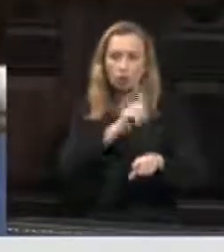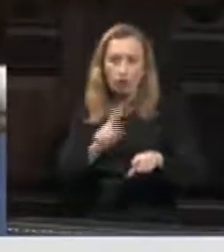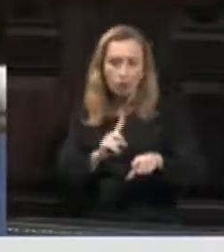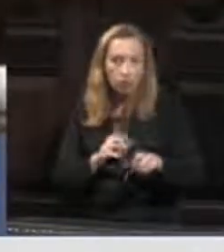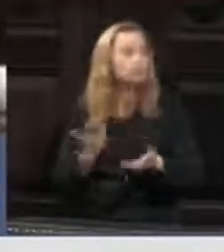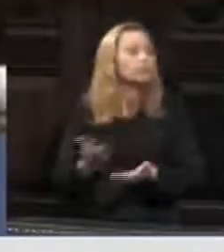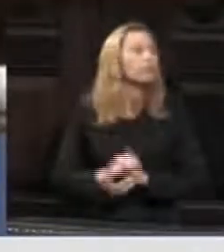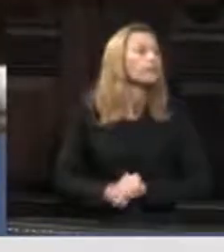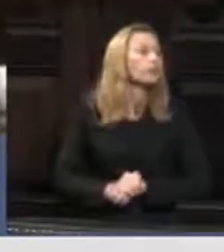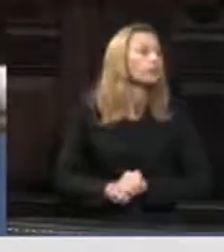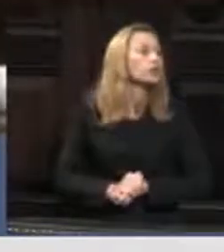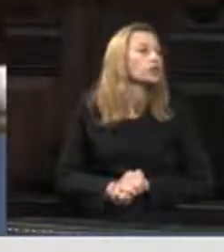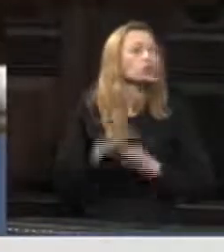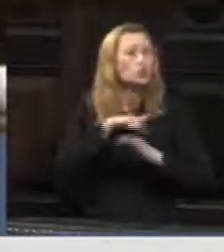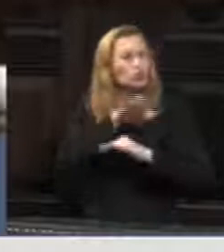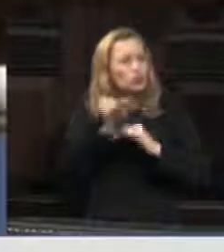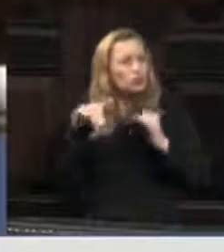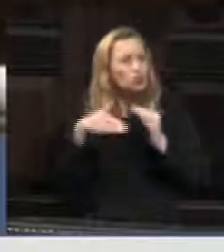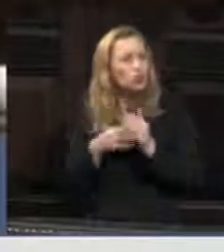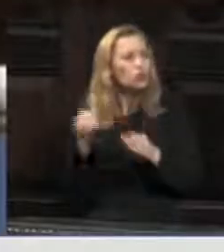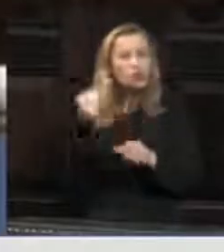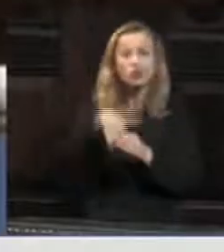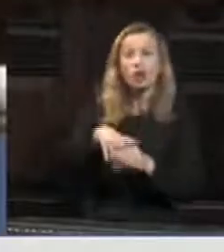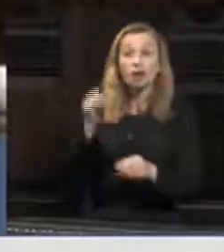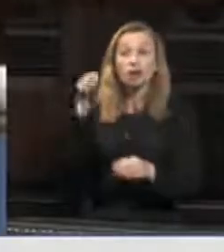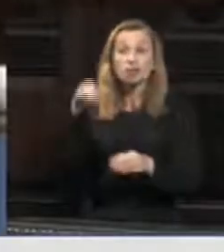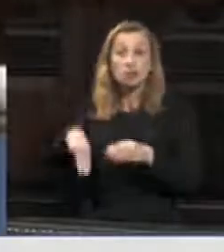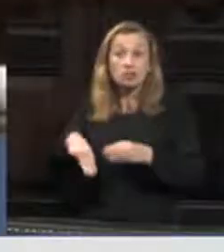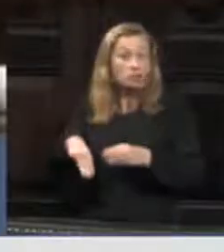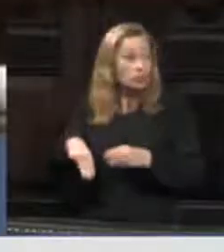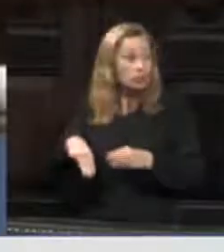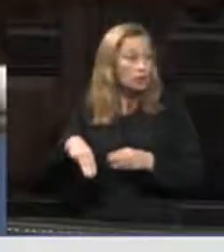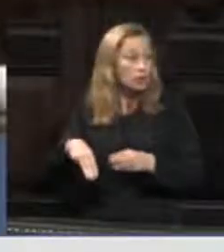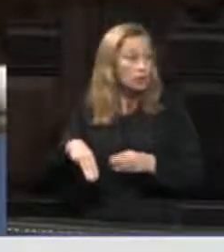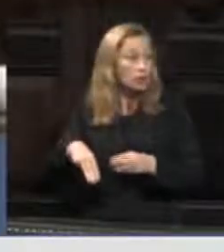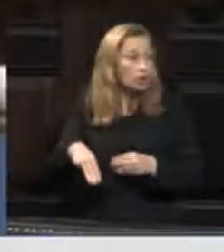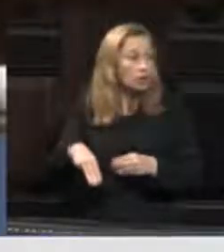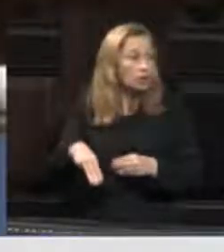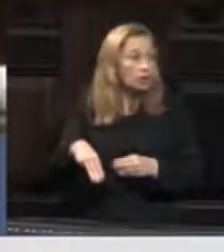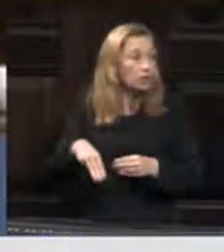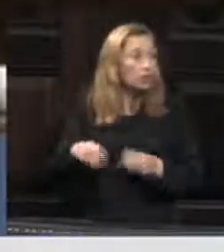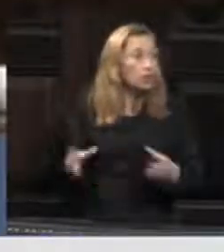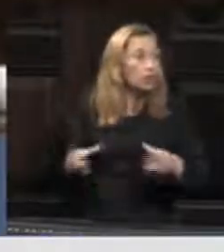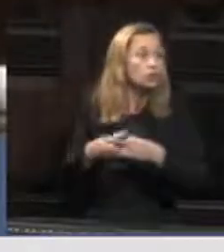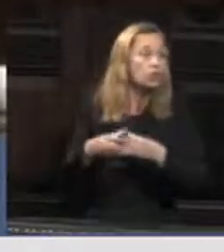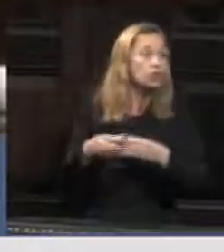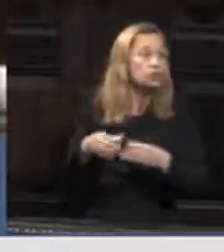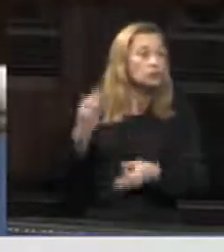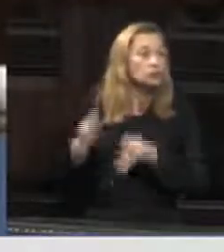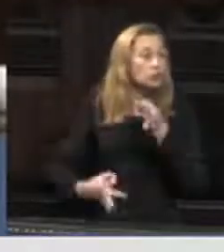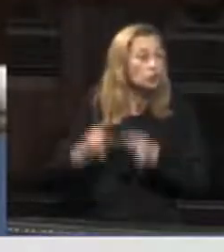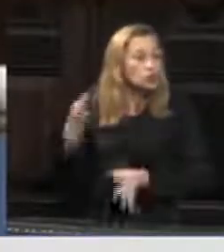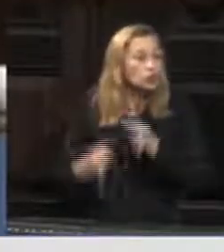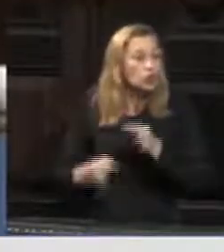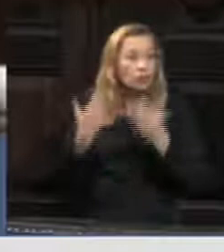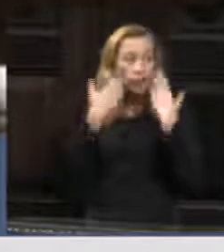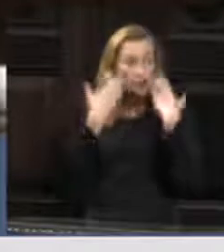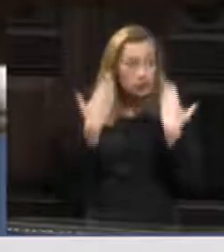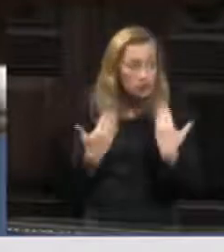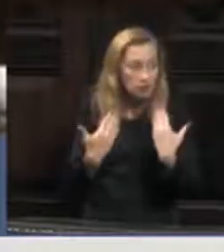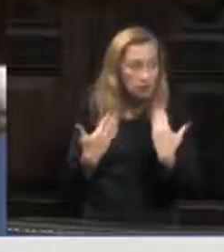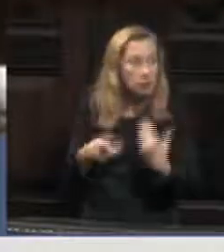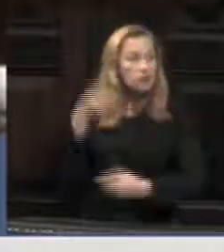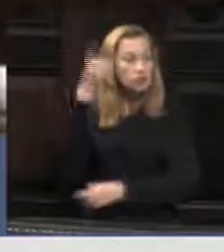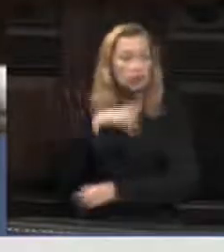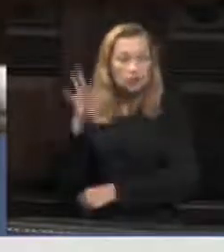que todos votaram a favor do parecer da comissão de justiça apresentado pelo deputado